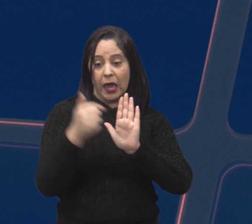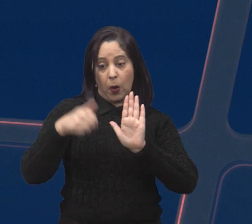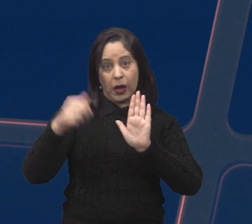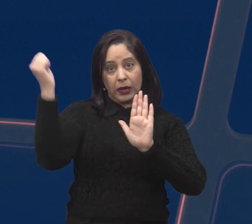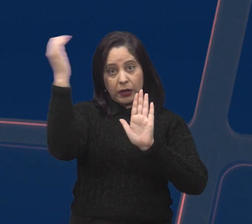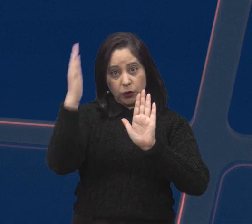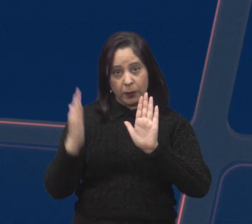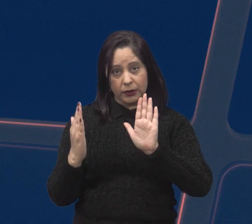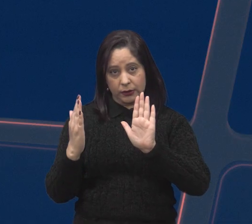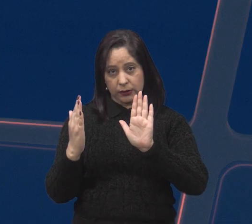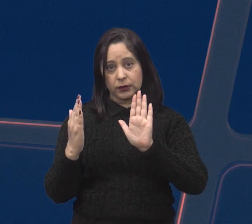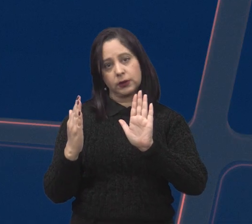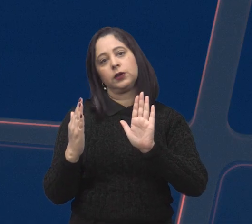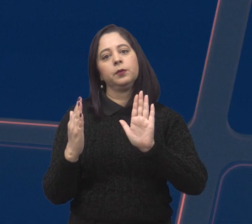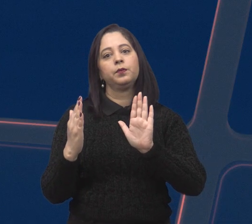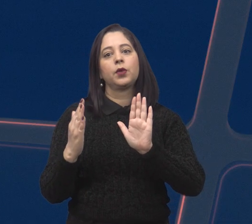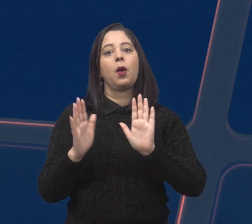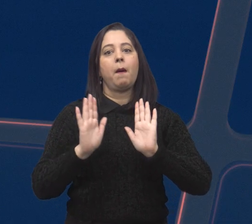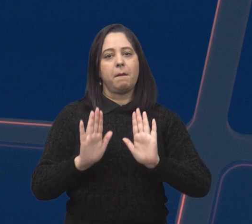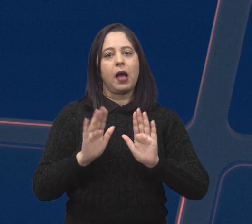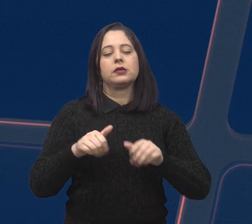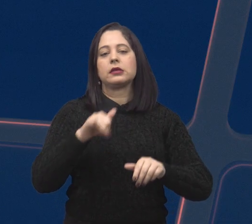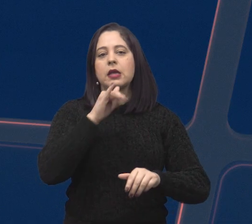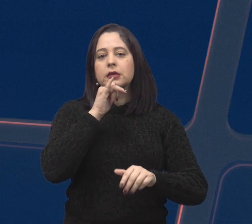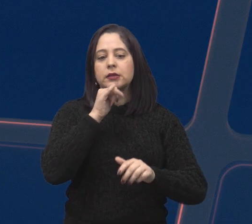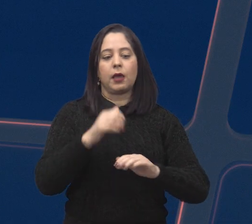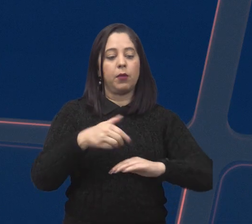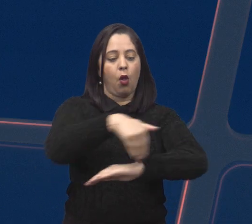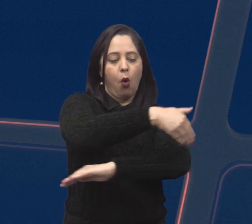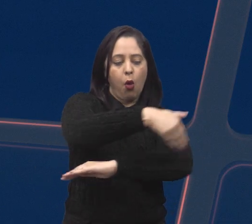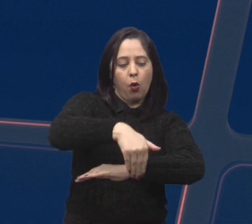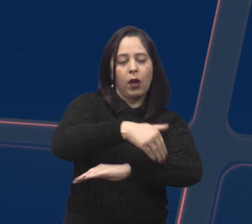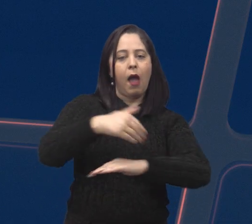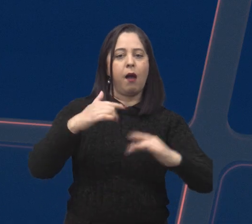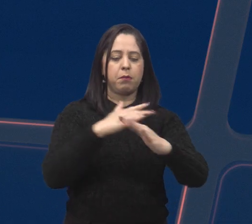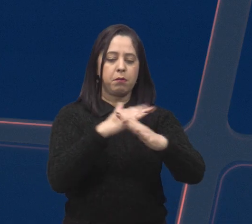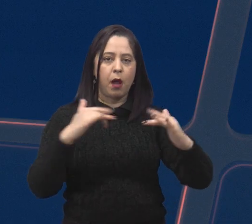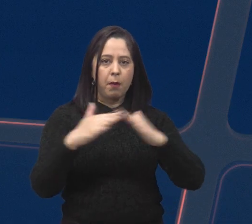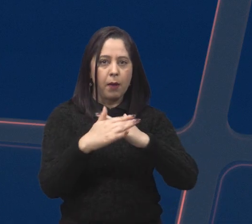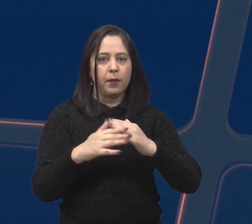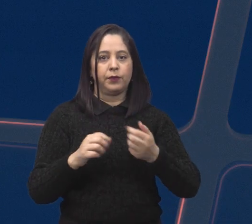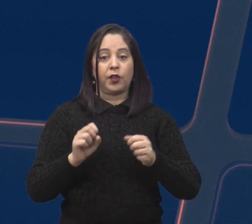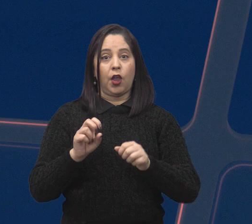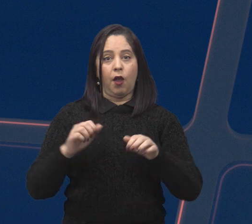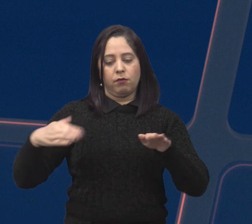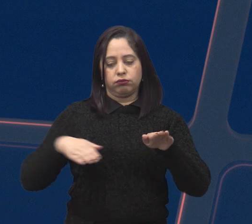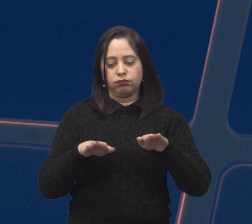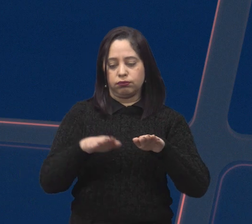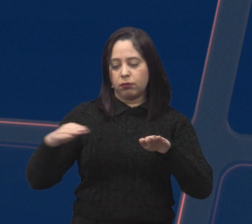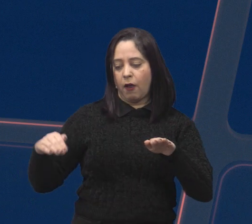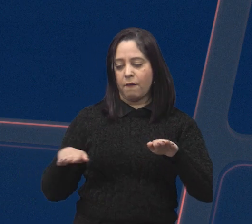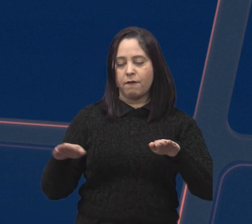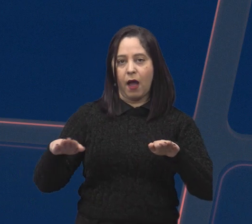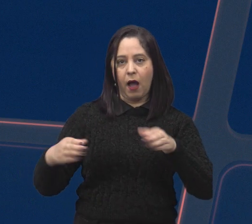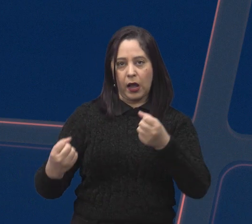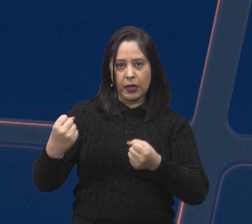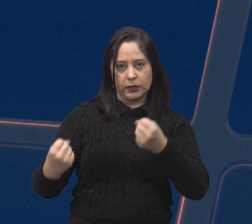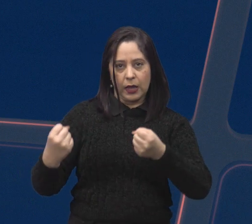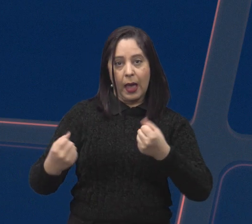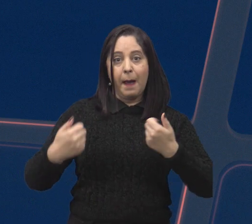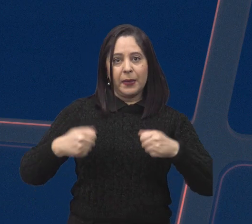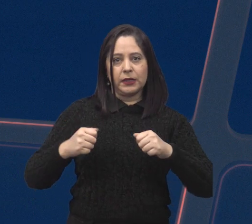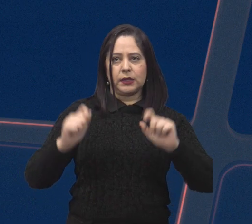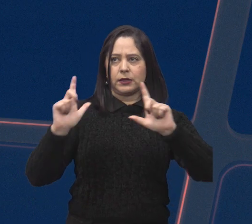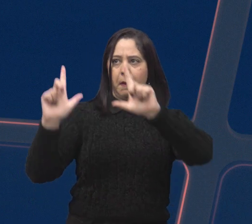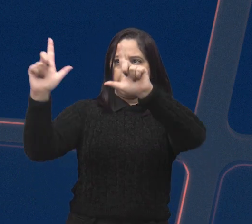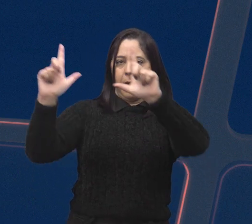ser usado no Brasil. Ele deve ser adotado em locais como faixas de circulação, vagas de estacionamento e